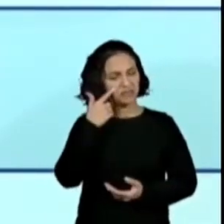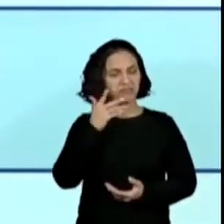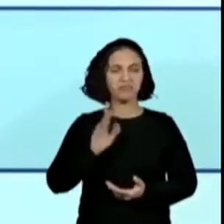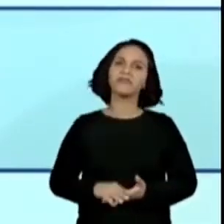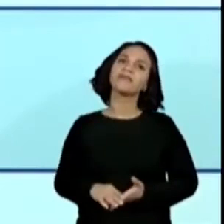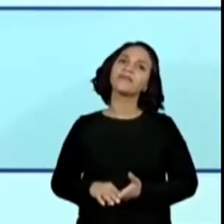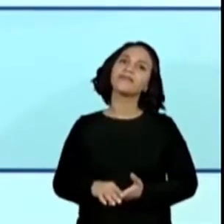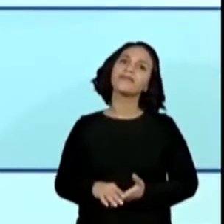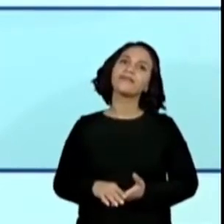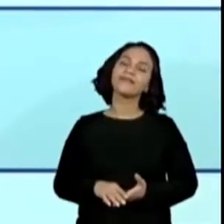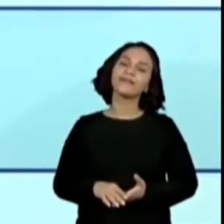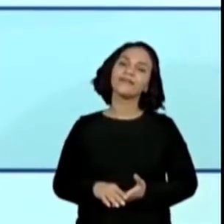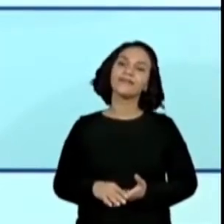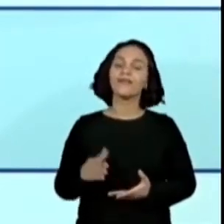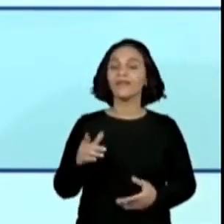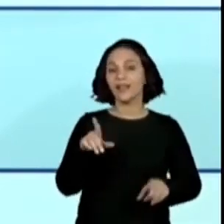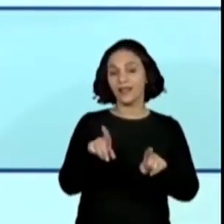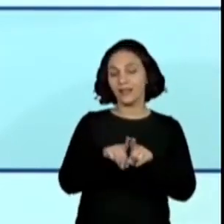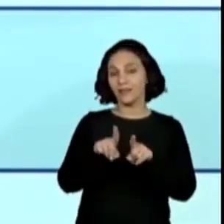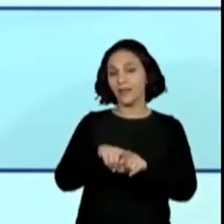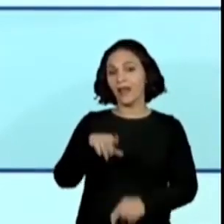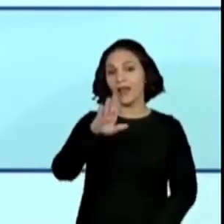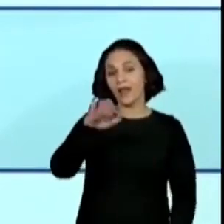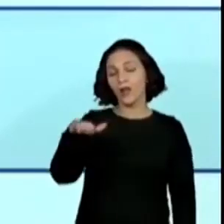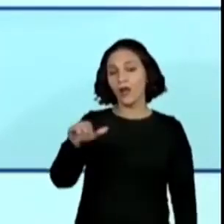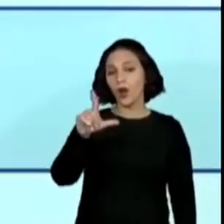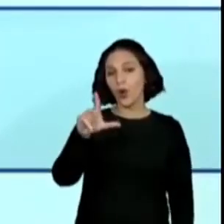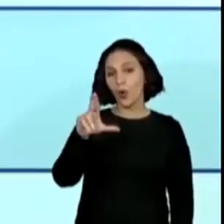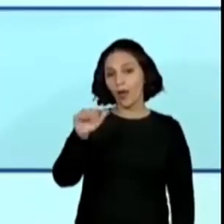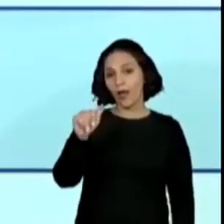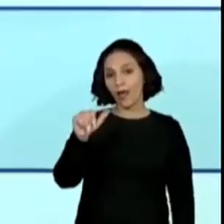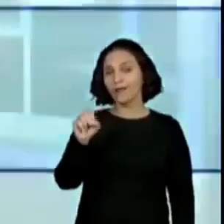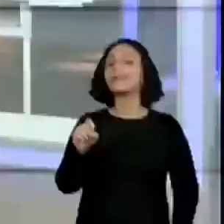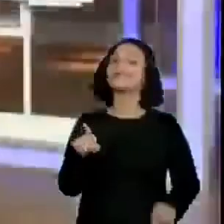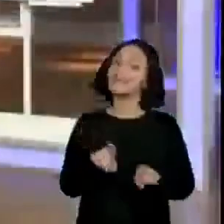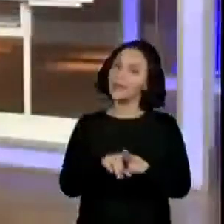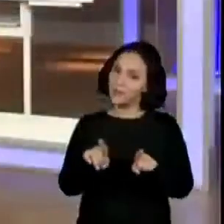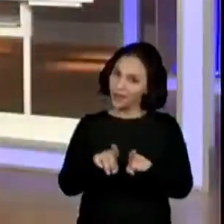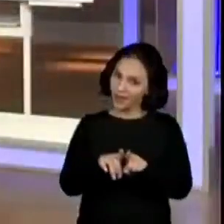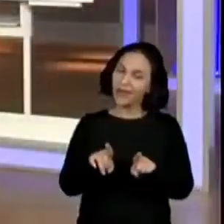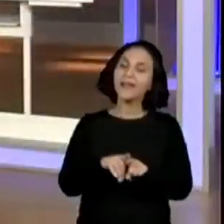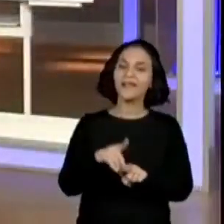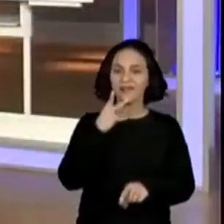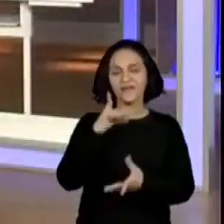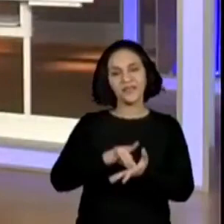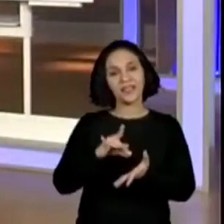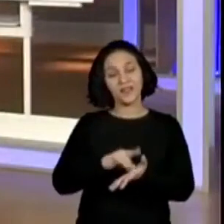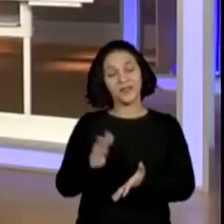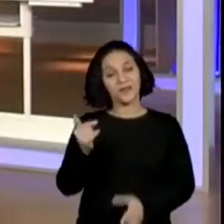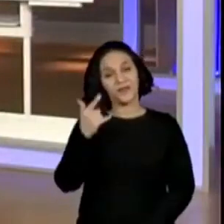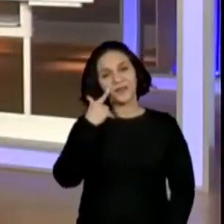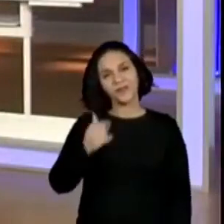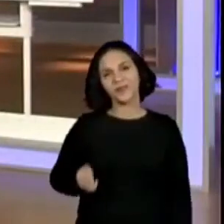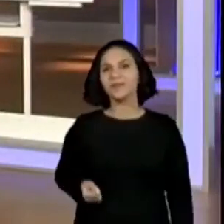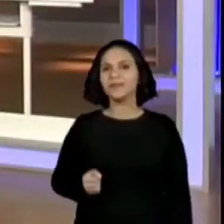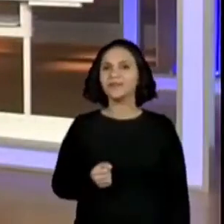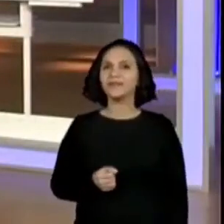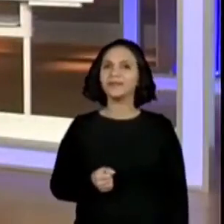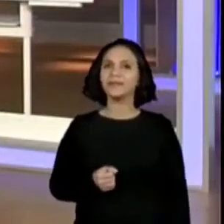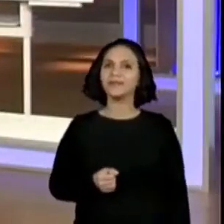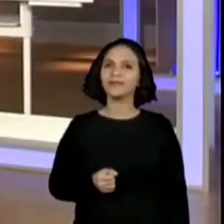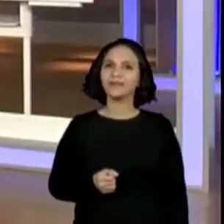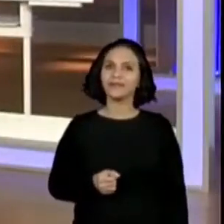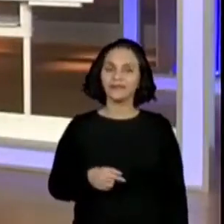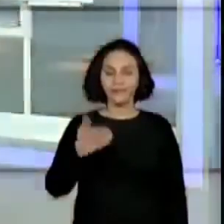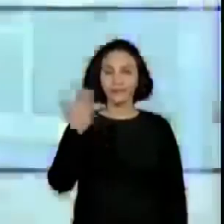sentença ó professora Leila disse que o aluno Lucas também falou que é verdadeira então vamos analisar a gente viu no